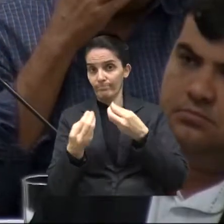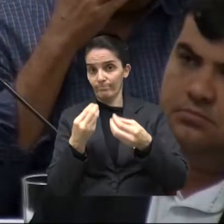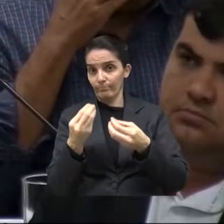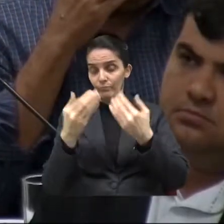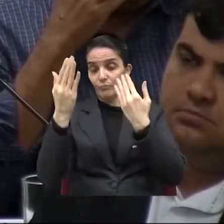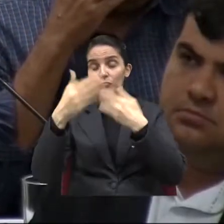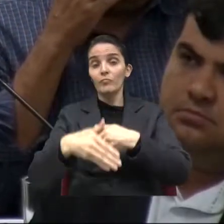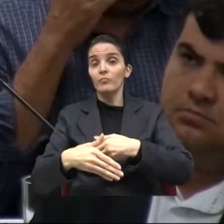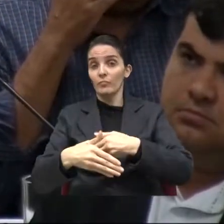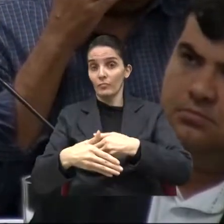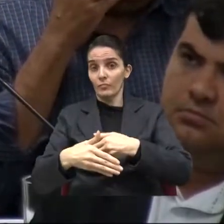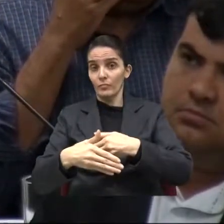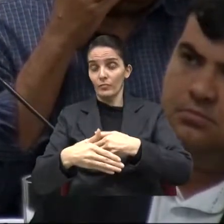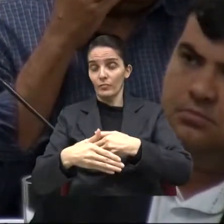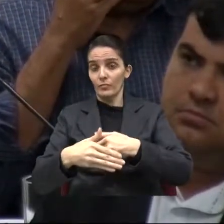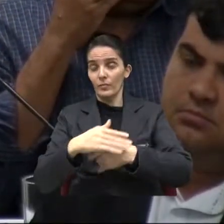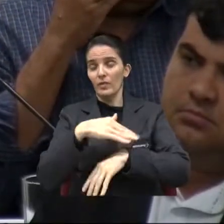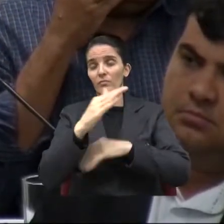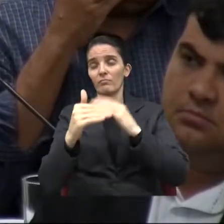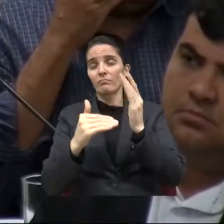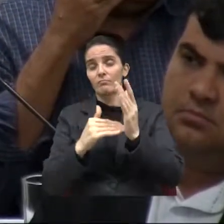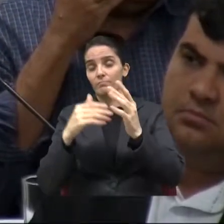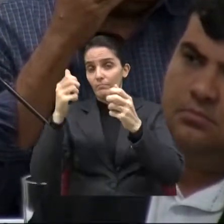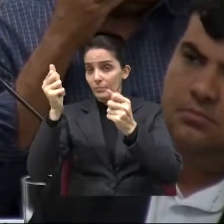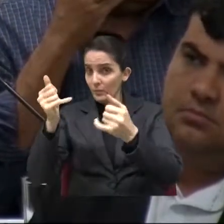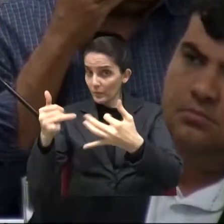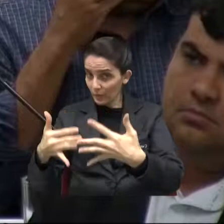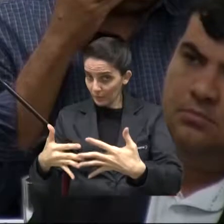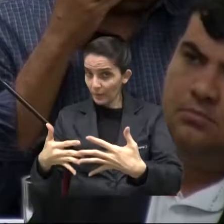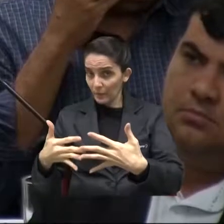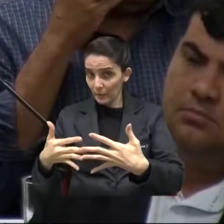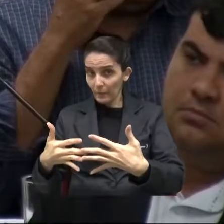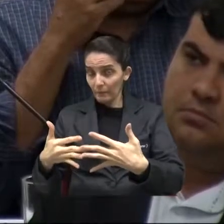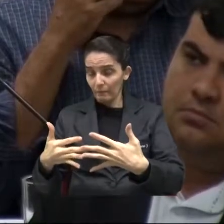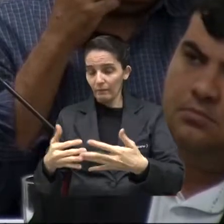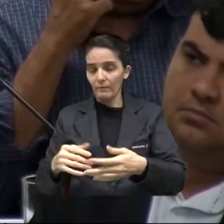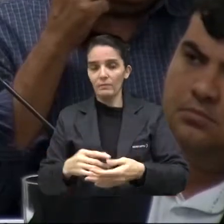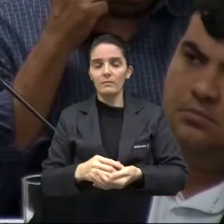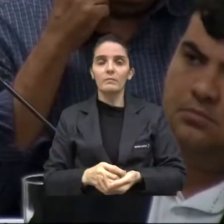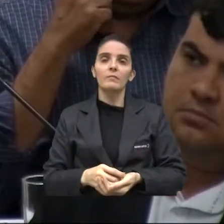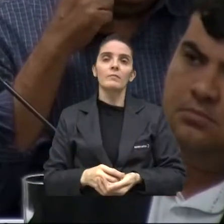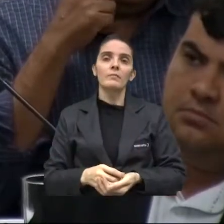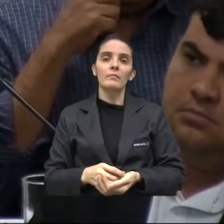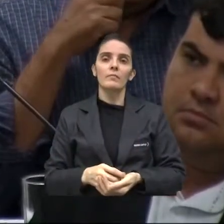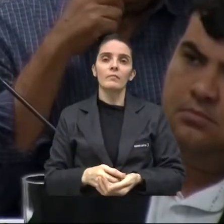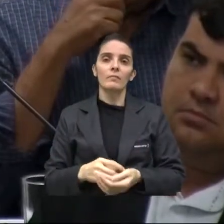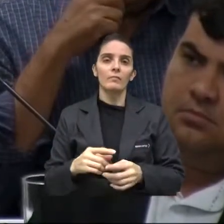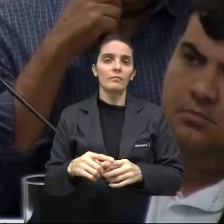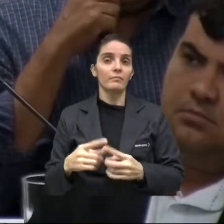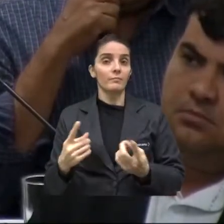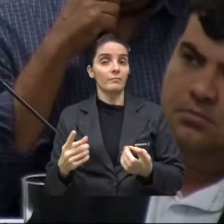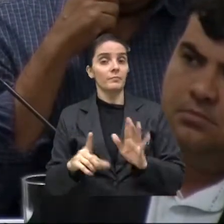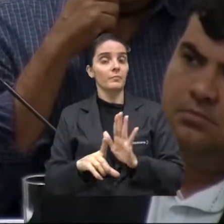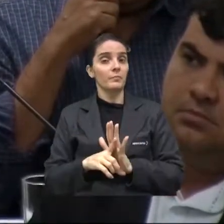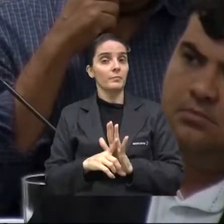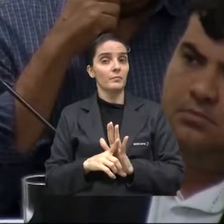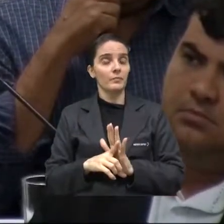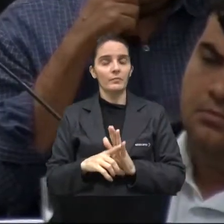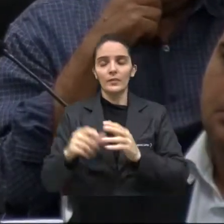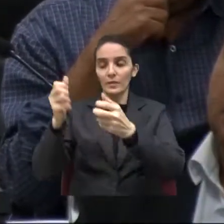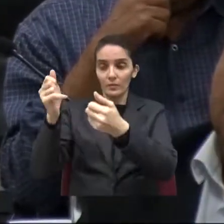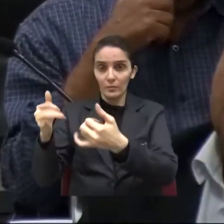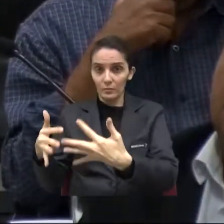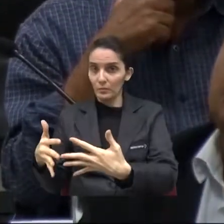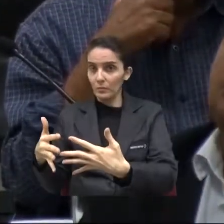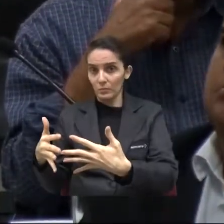poder explicar que, apesar de uma lei, né, que vai ser apresentada para quem te parar, mas você poder explicar